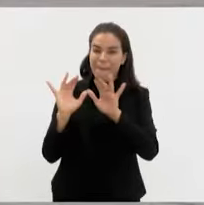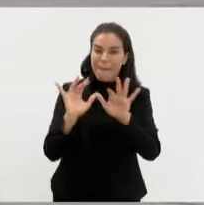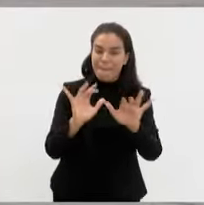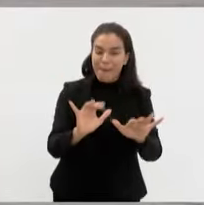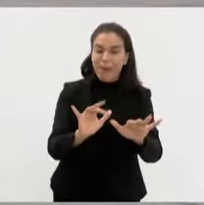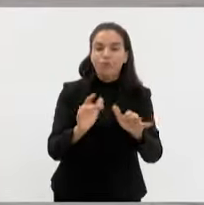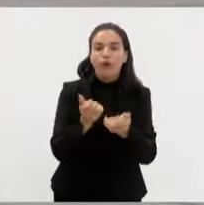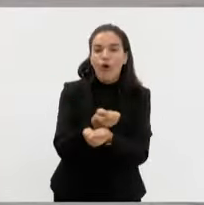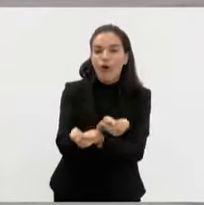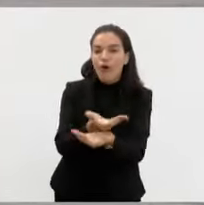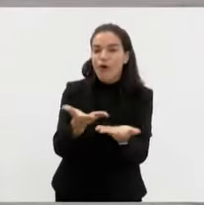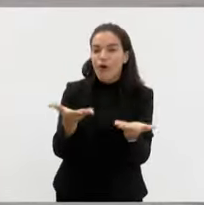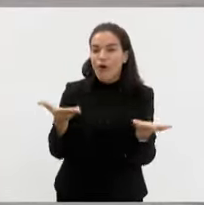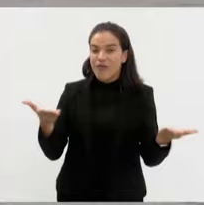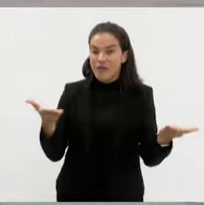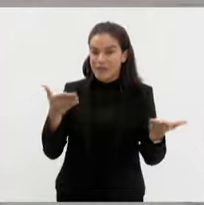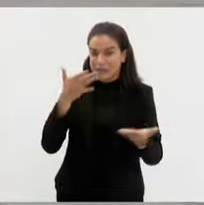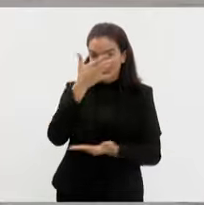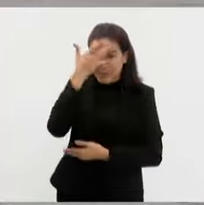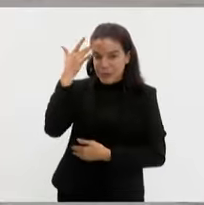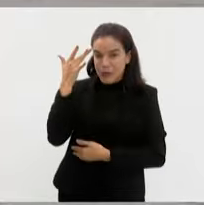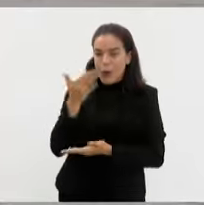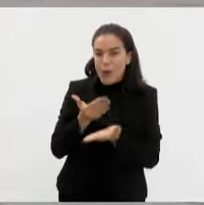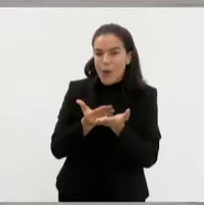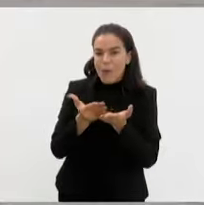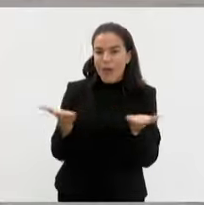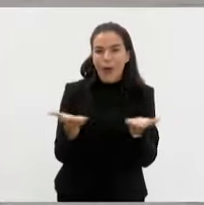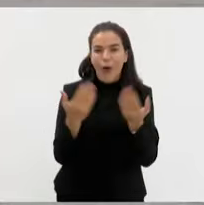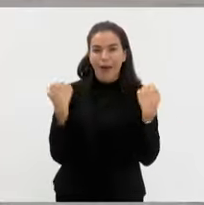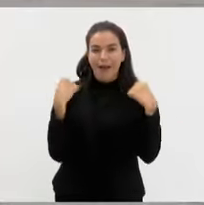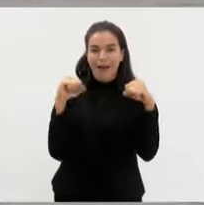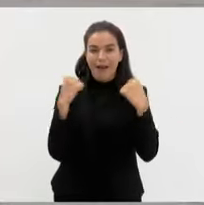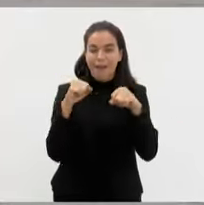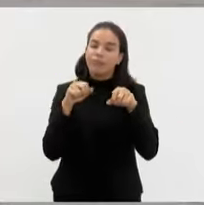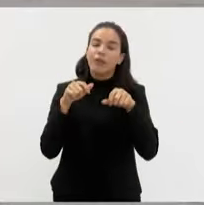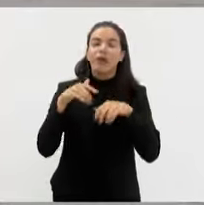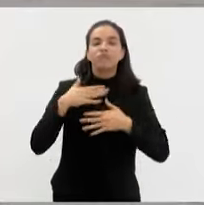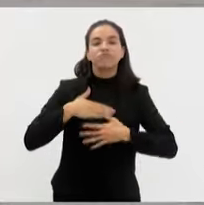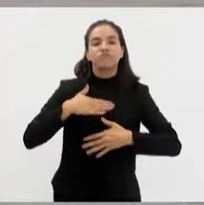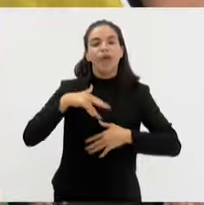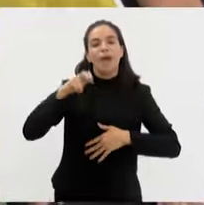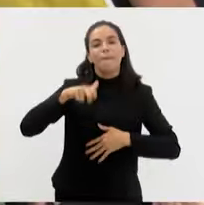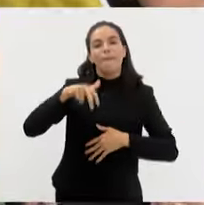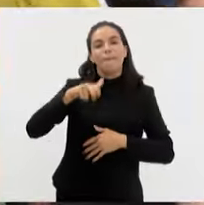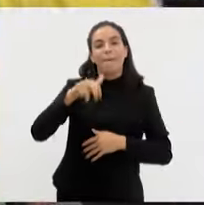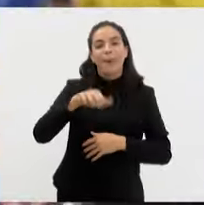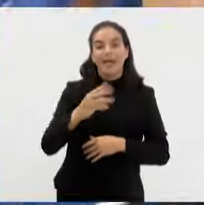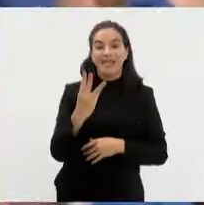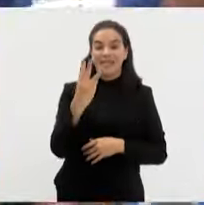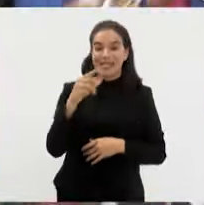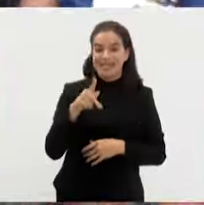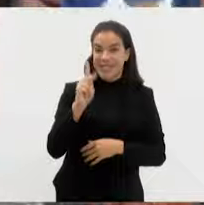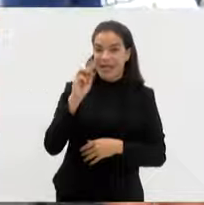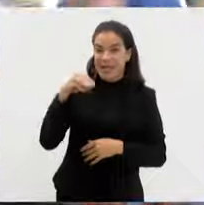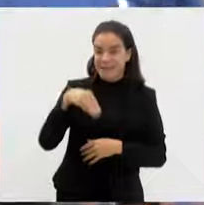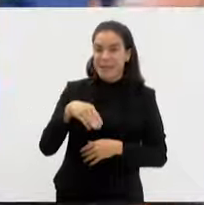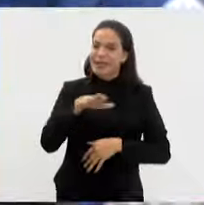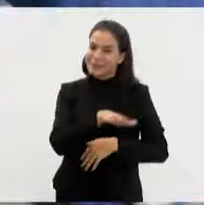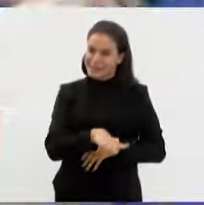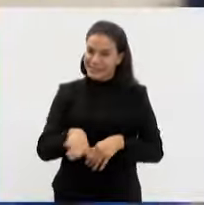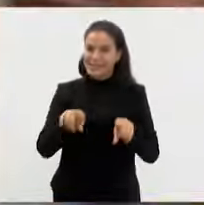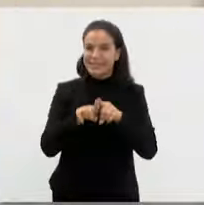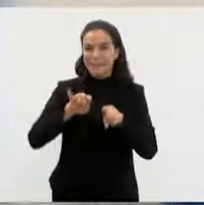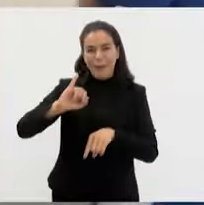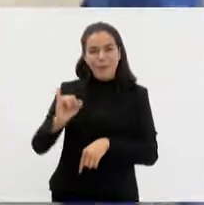foi oferecida para os iniciantes a possibilidade de caminhar 3 quilômetros. As crianças também puderam aproveitar